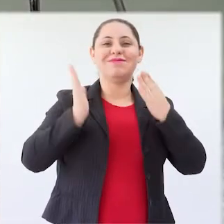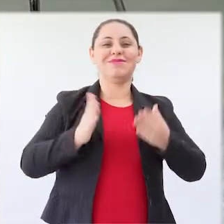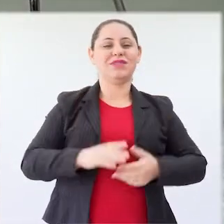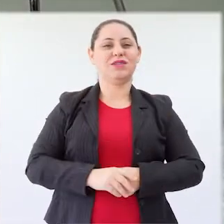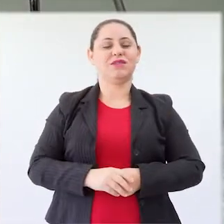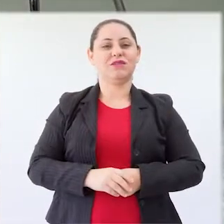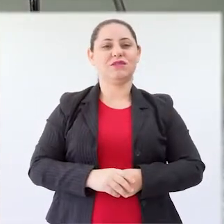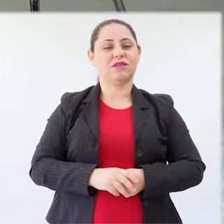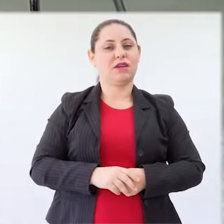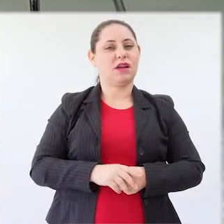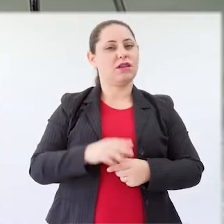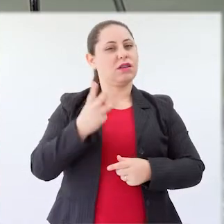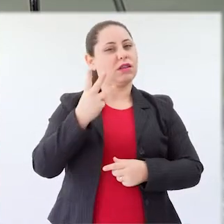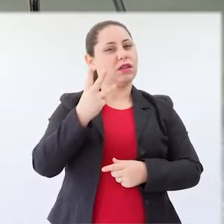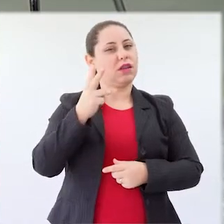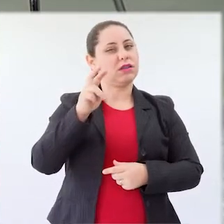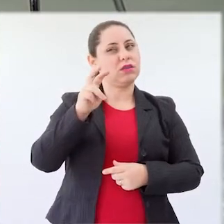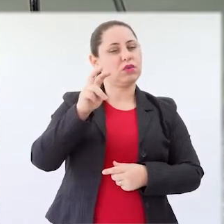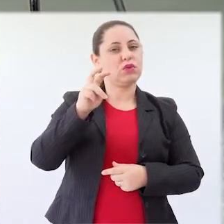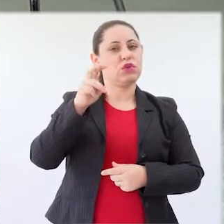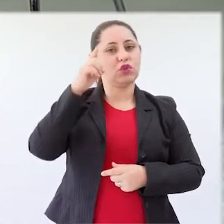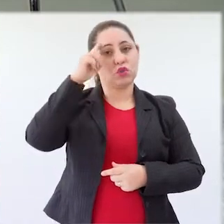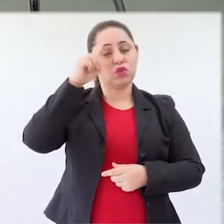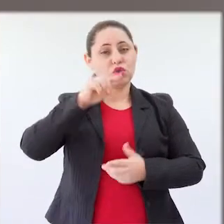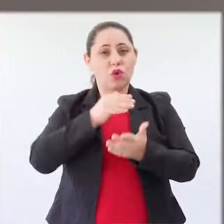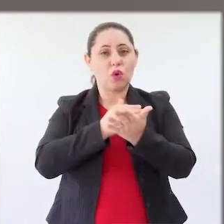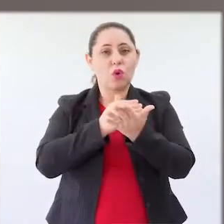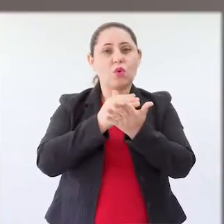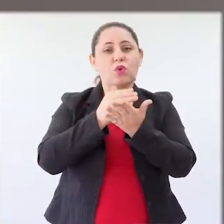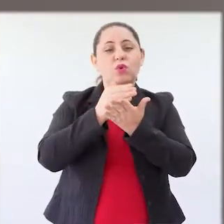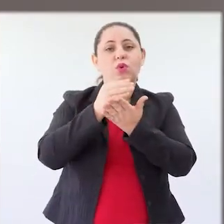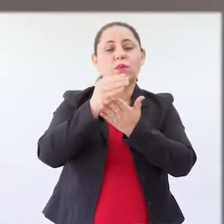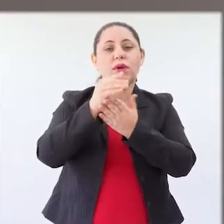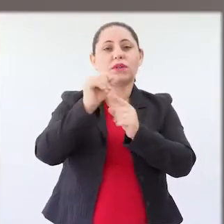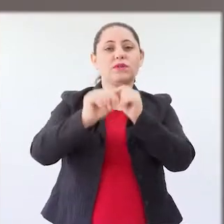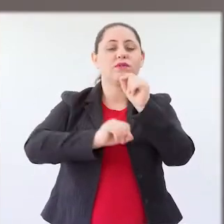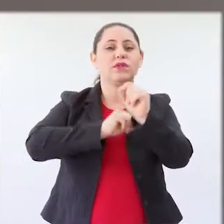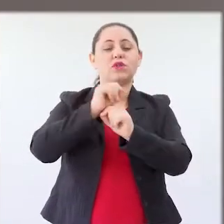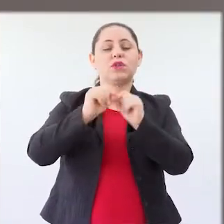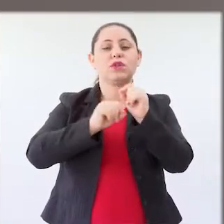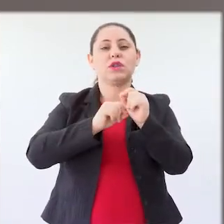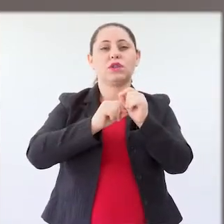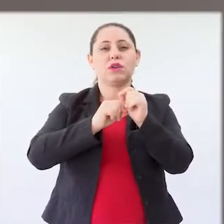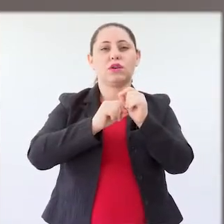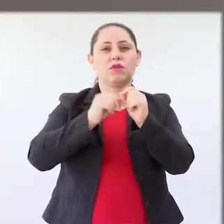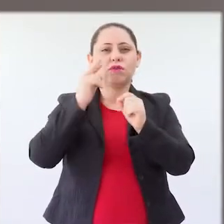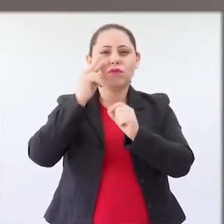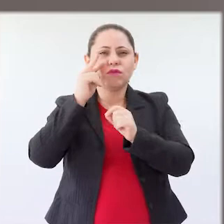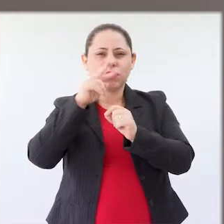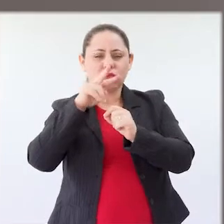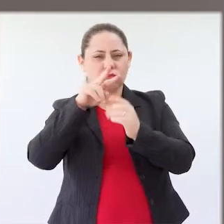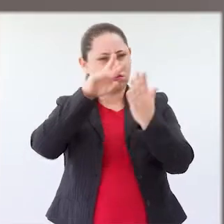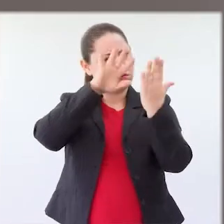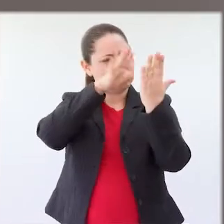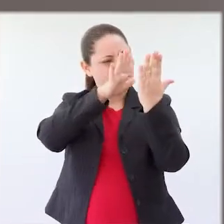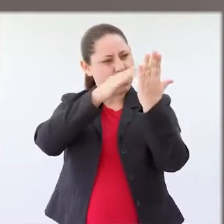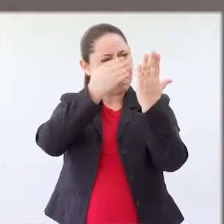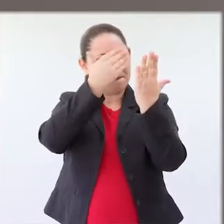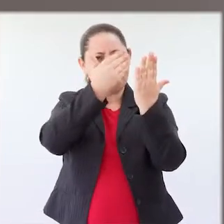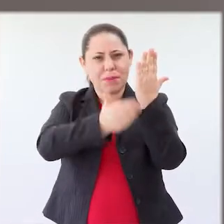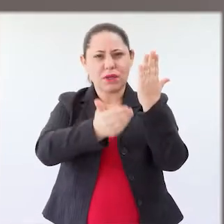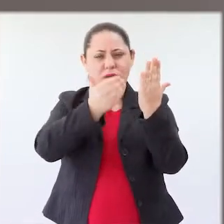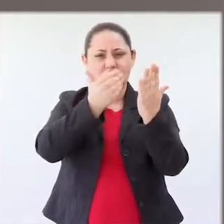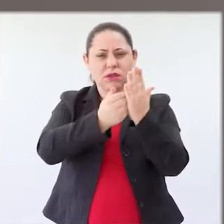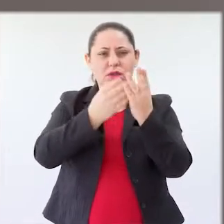Eles, a partir do 3º ou 5º dia, ela começa a fazer a sua ação. E ela vai começar a perda